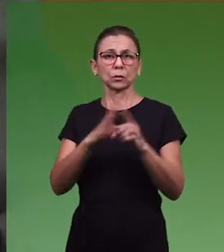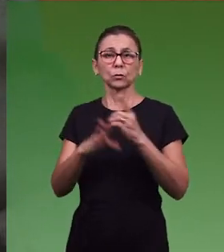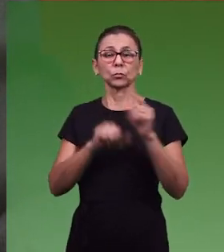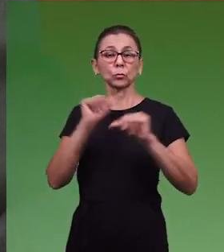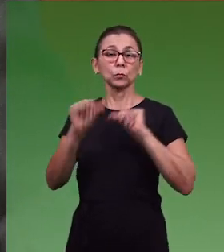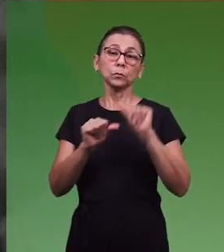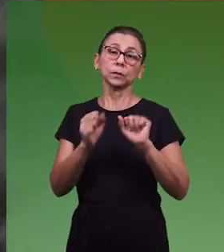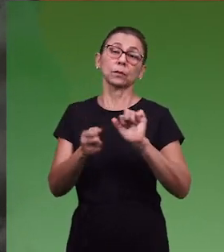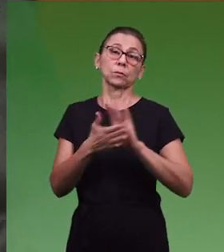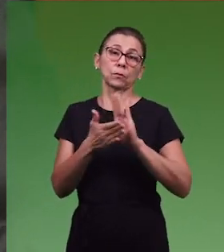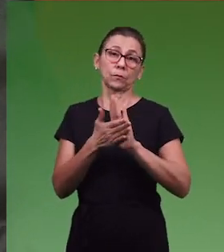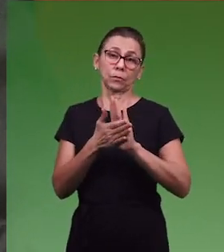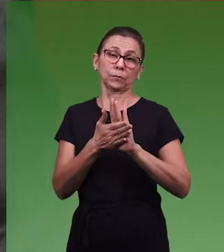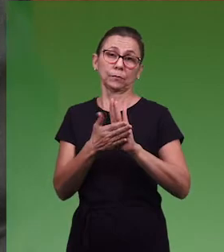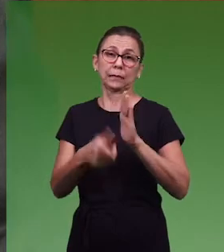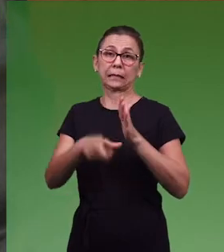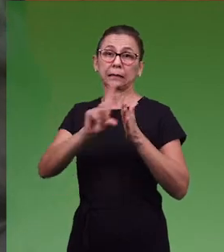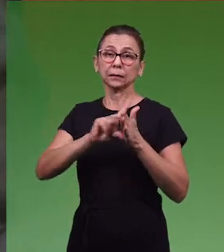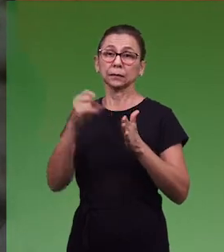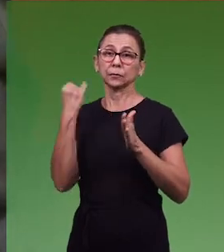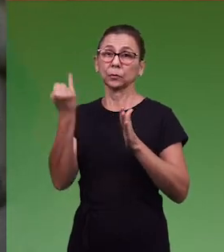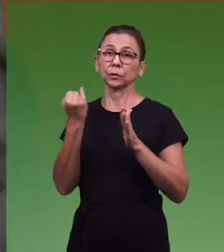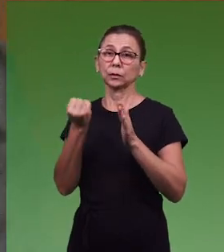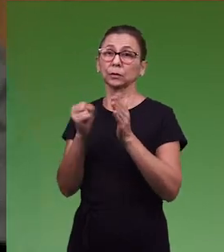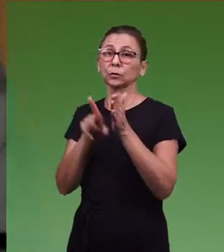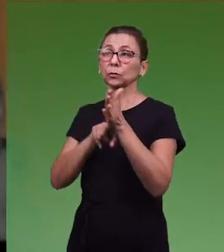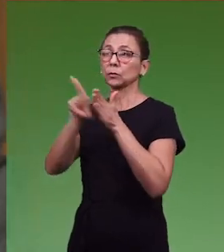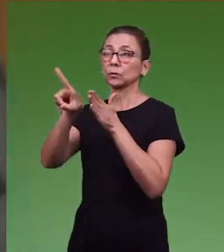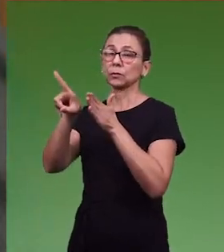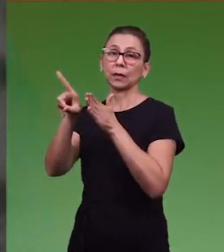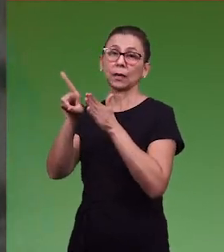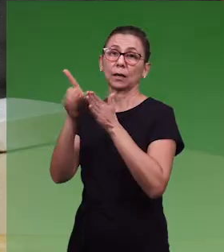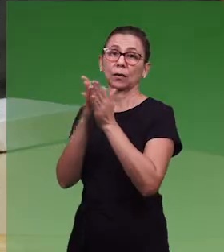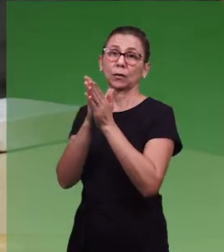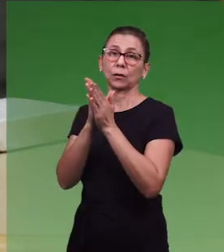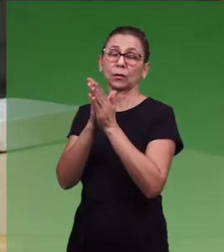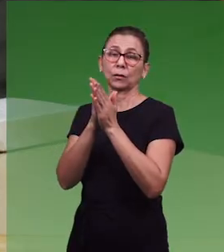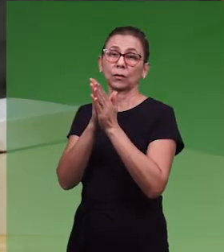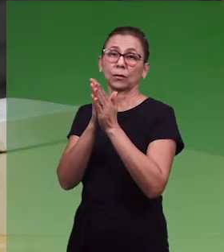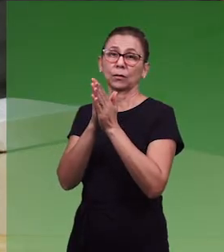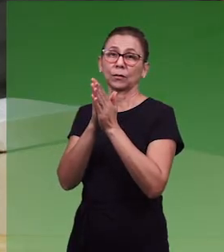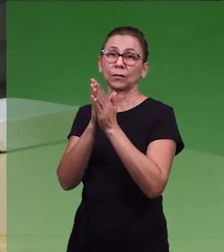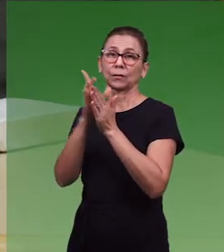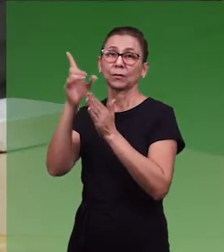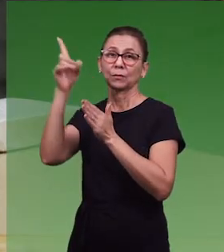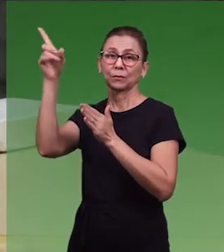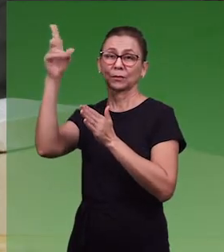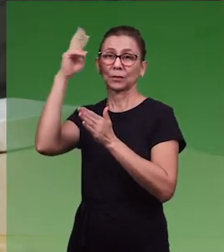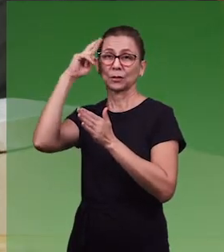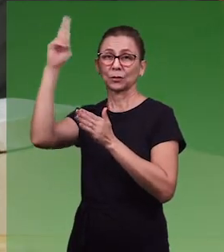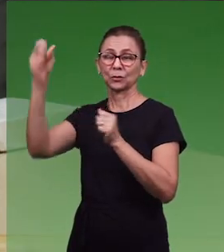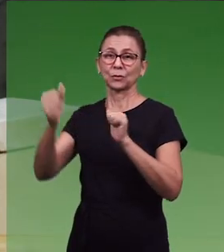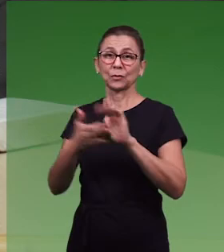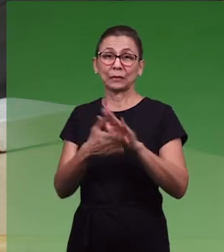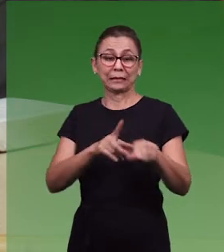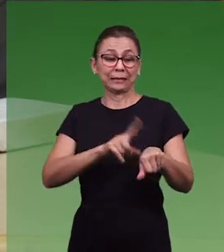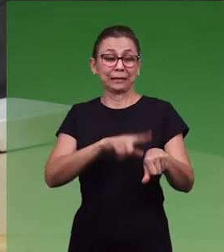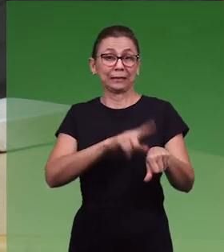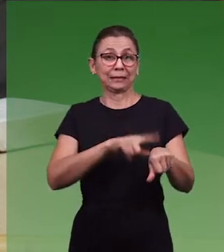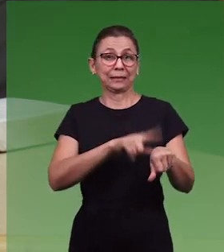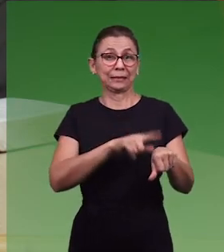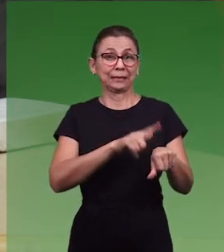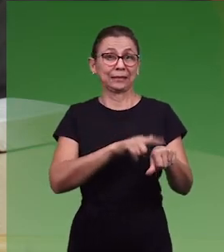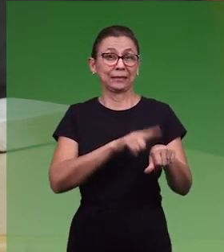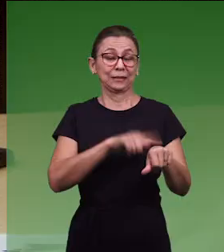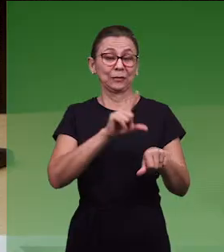Então é importante consultar os louvores. Amém. O nosso tempo está bem estourado, mas é